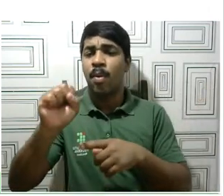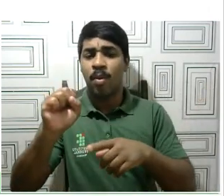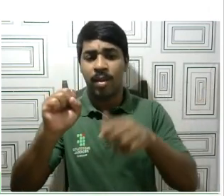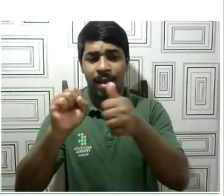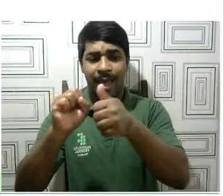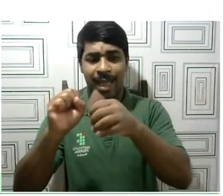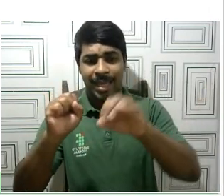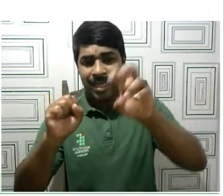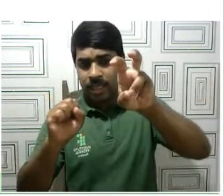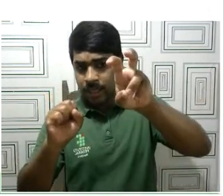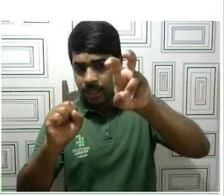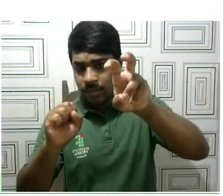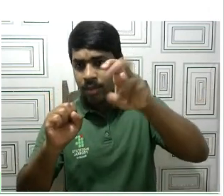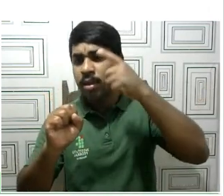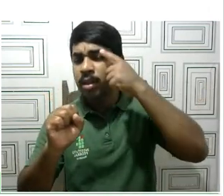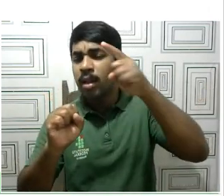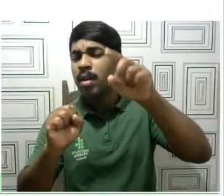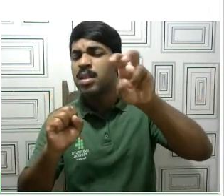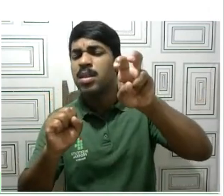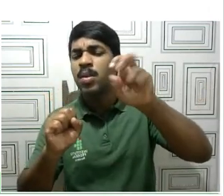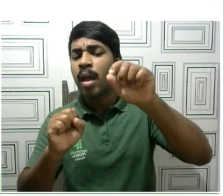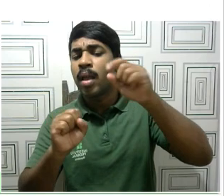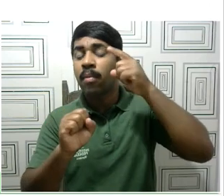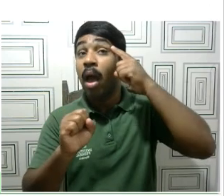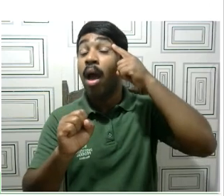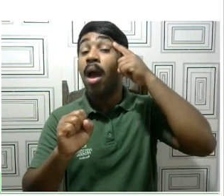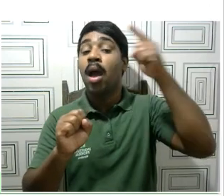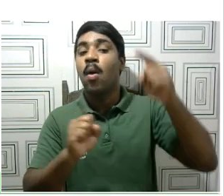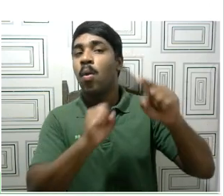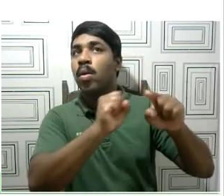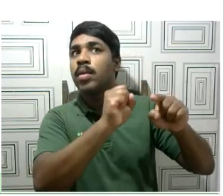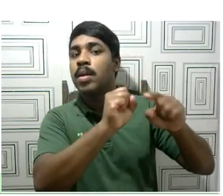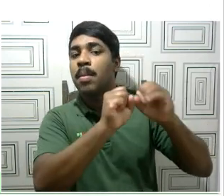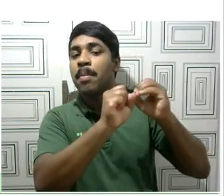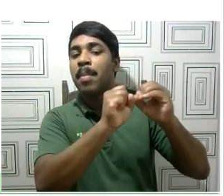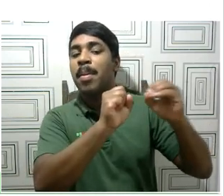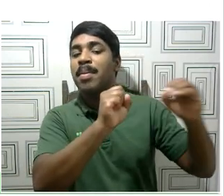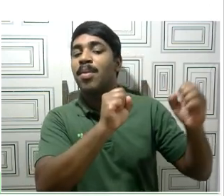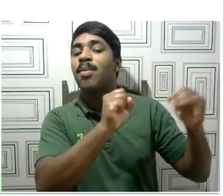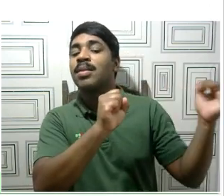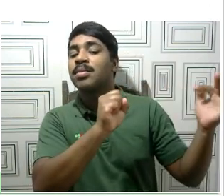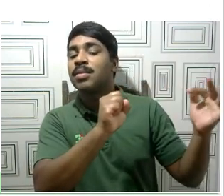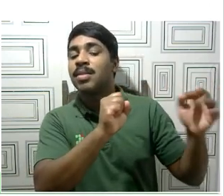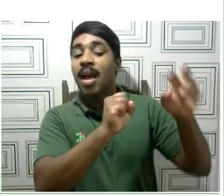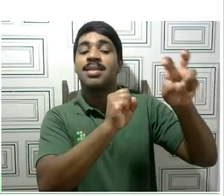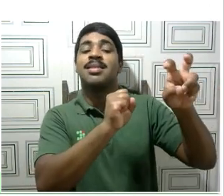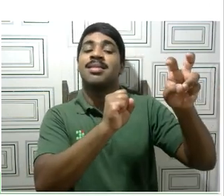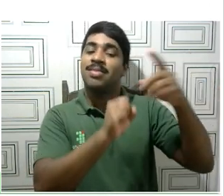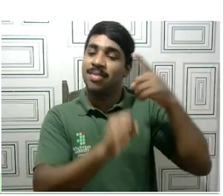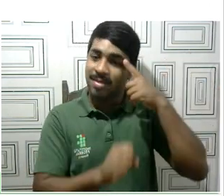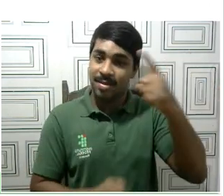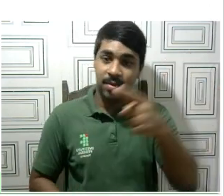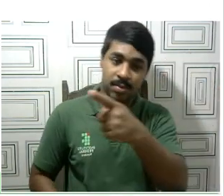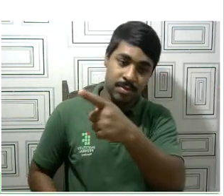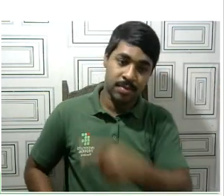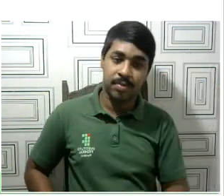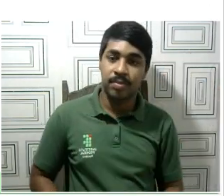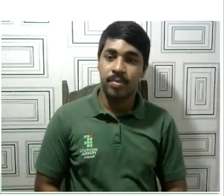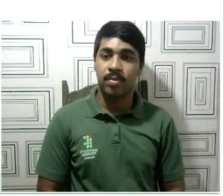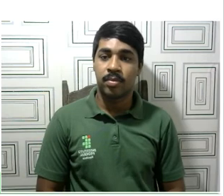sozinho aqui, tá? Então são 8, então você vai colocar 8, são 5, então 1, 2, 3,